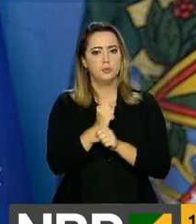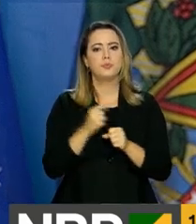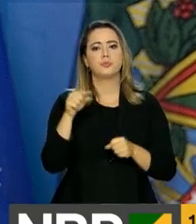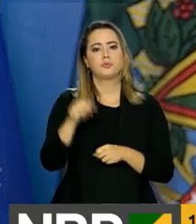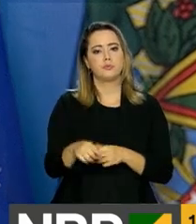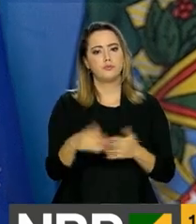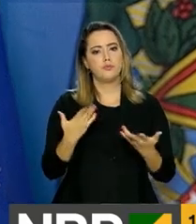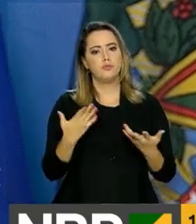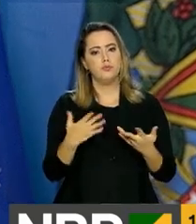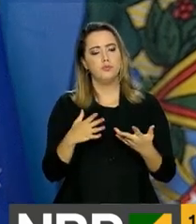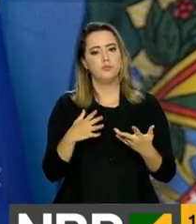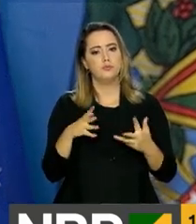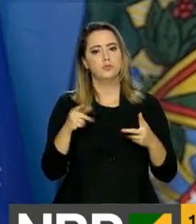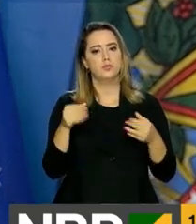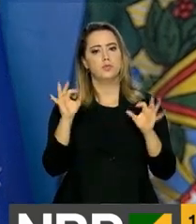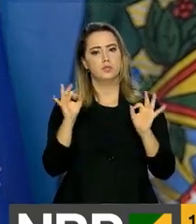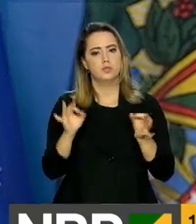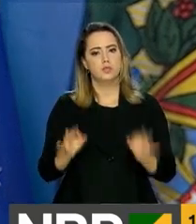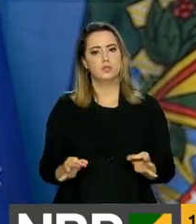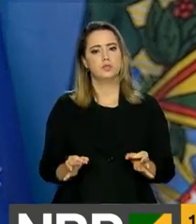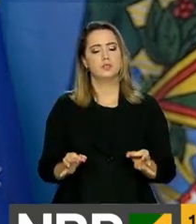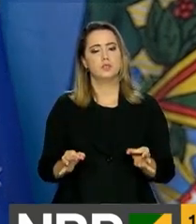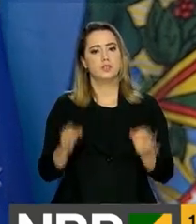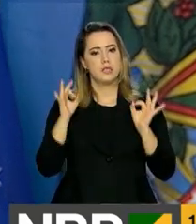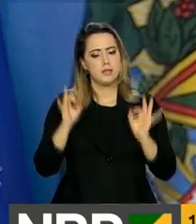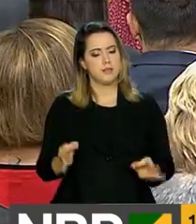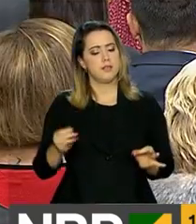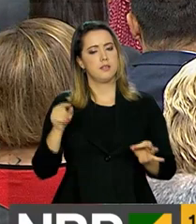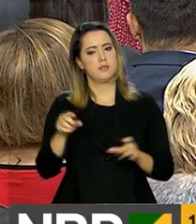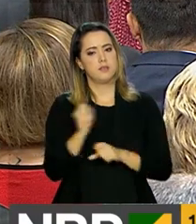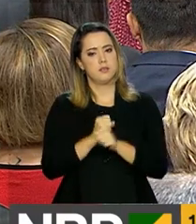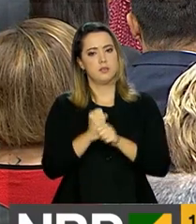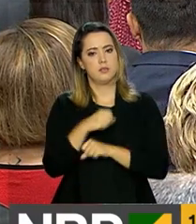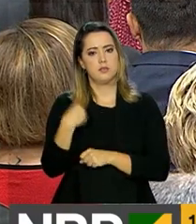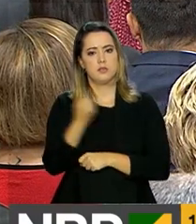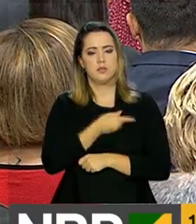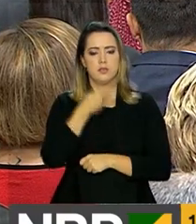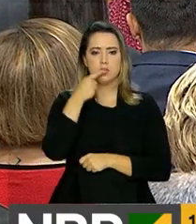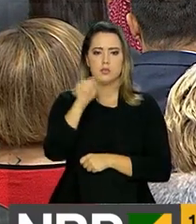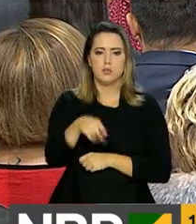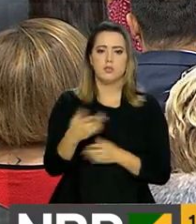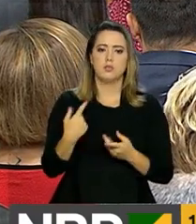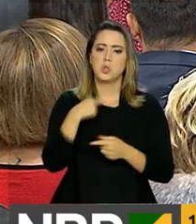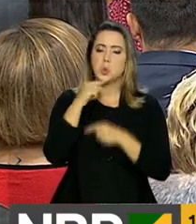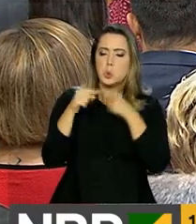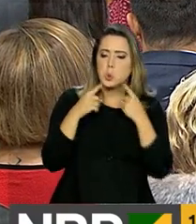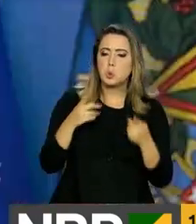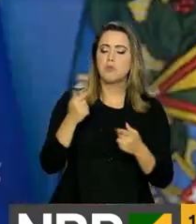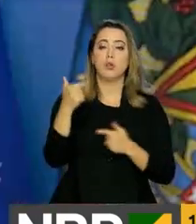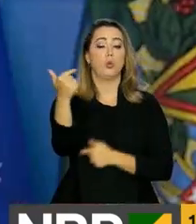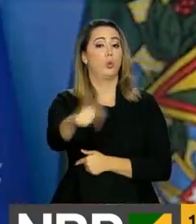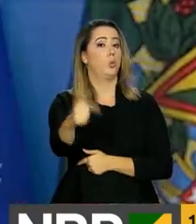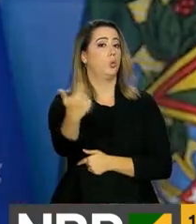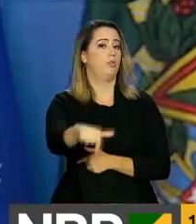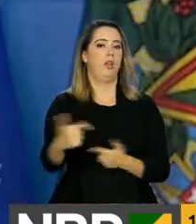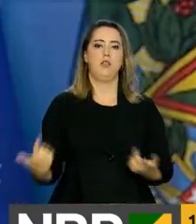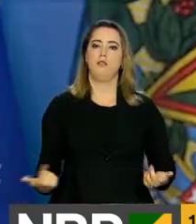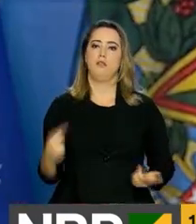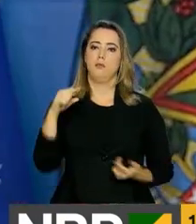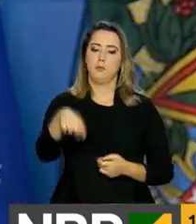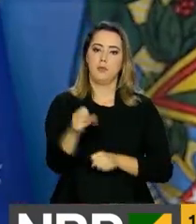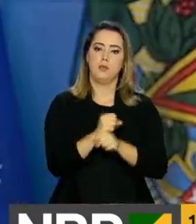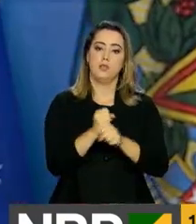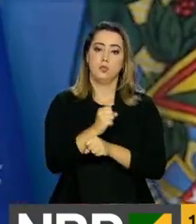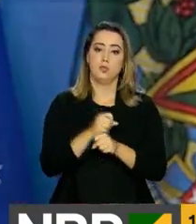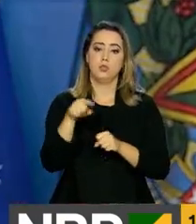quem sabe não com toda certeza que aqui a gente diz uma coisa há dúvida de que não há dúvida não nós vamos fazer